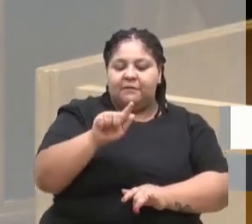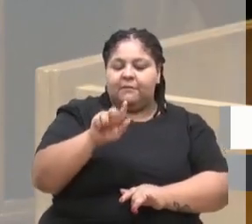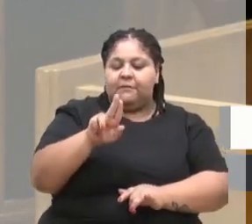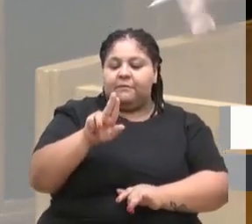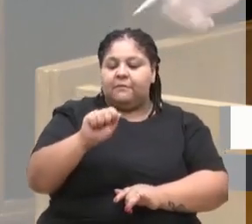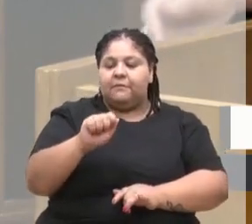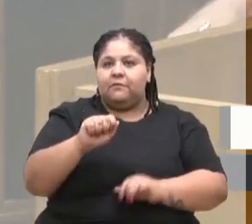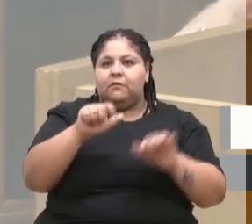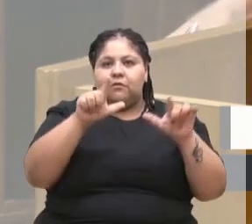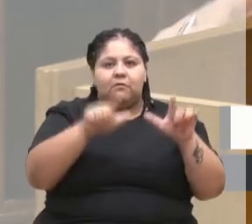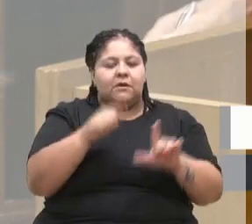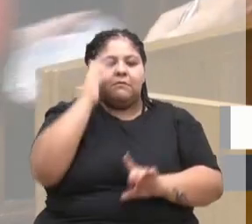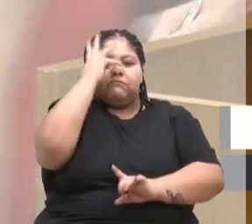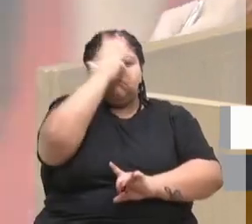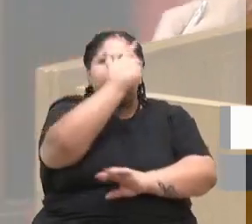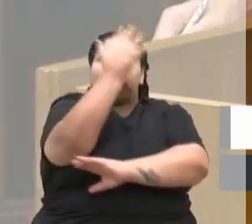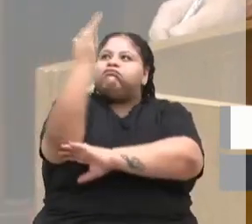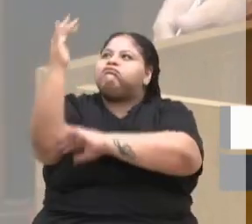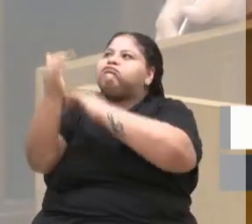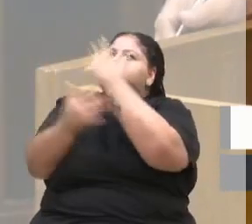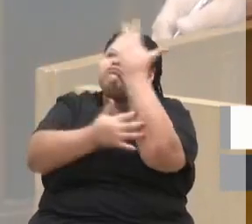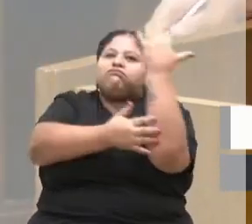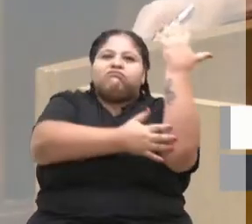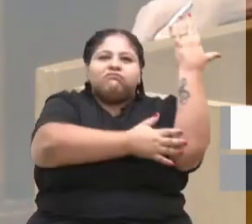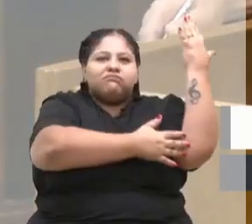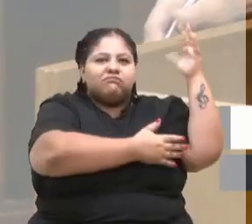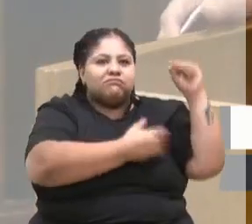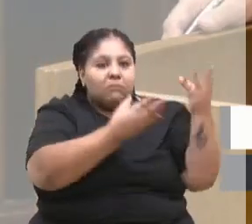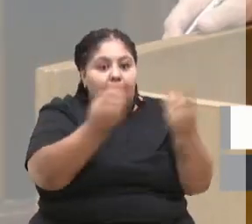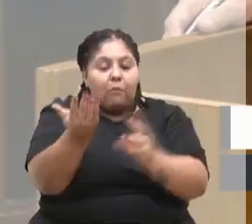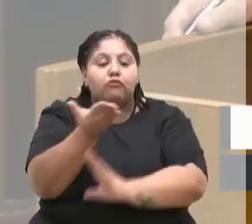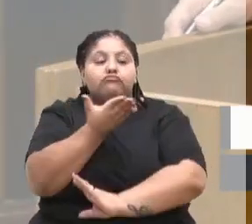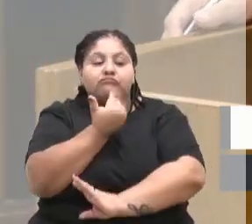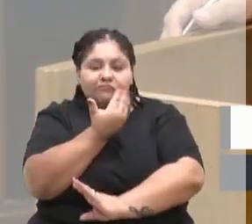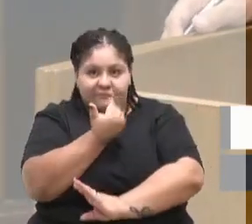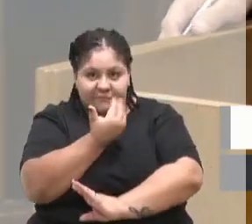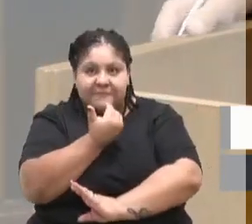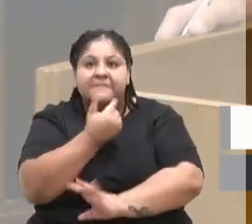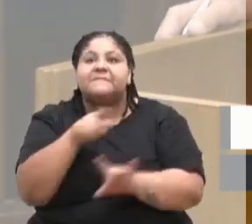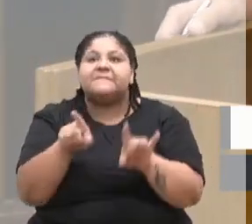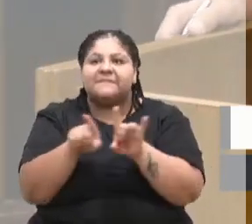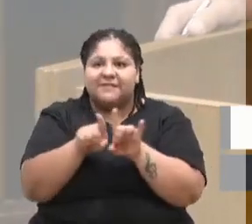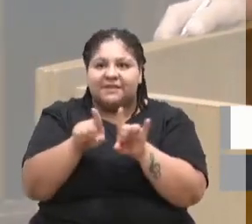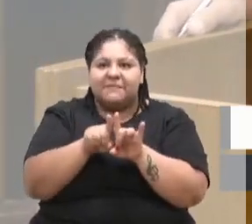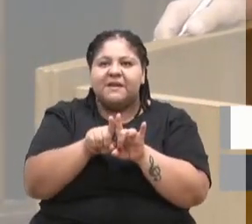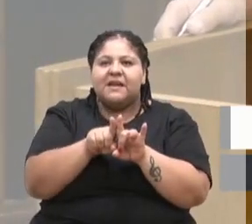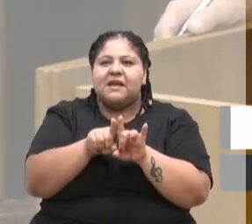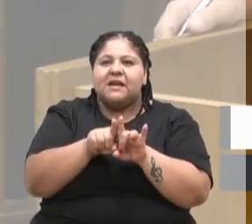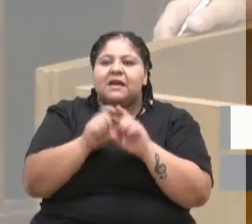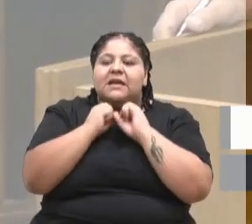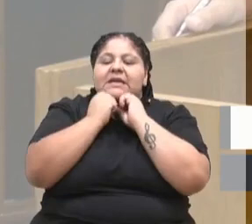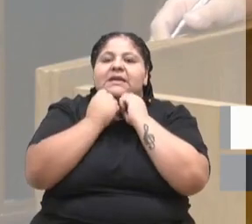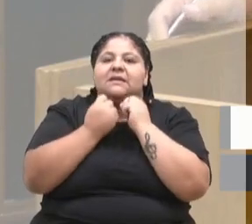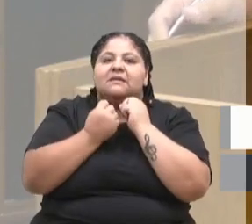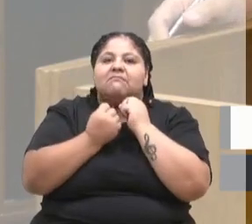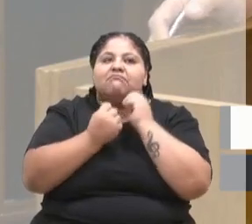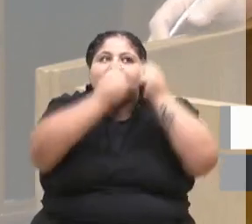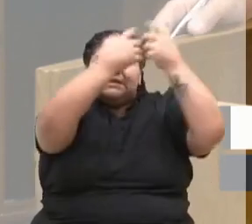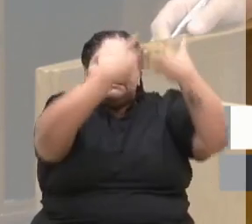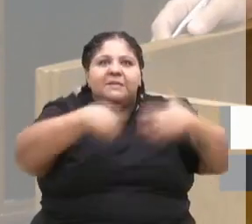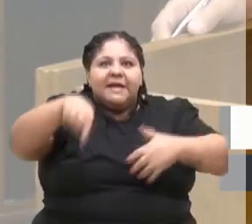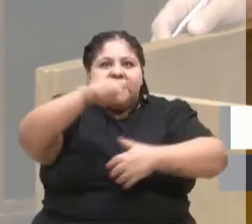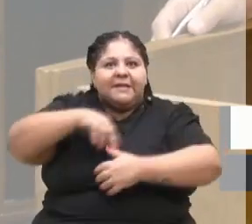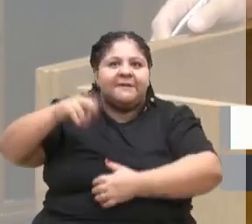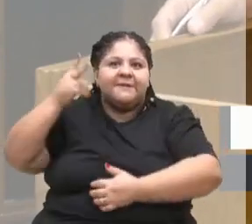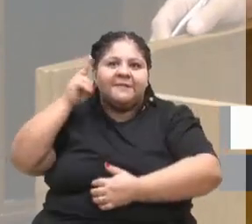muitas belas paisagens, boa gastronomia e que conta parte da nossa história. Em meados de